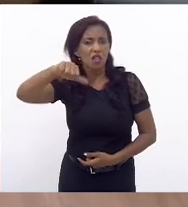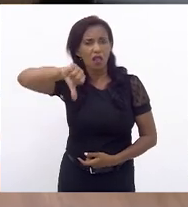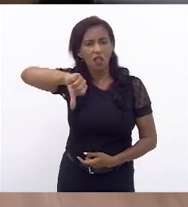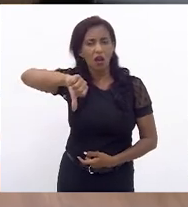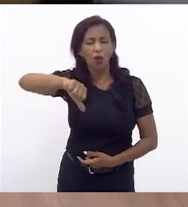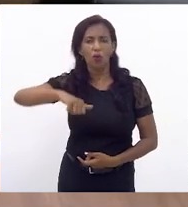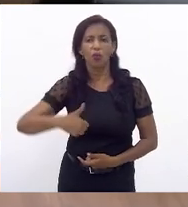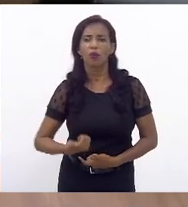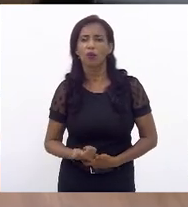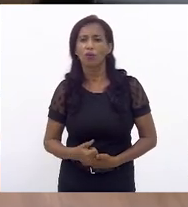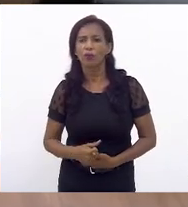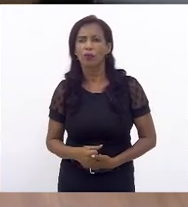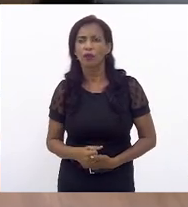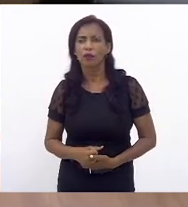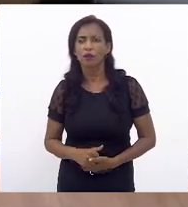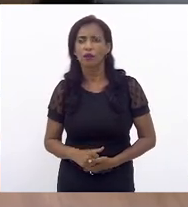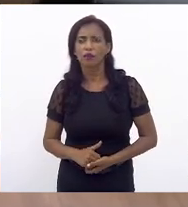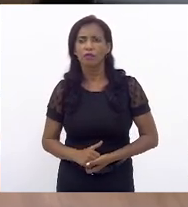dedinho.